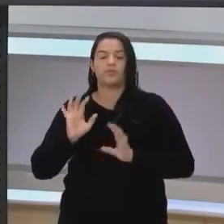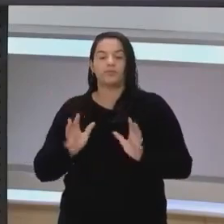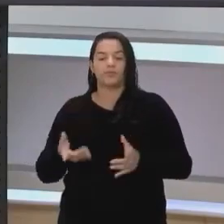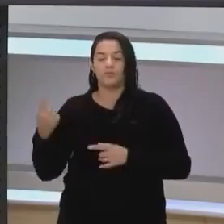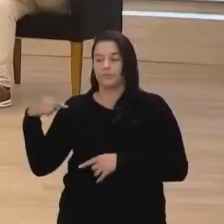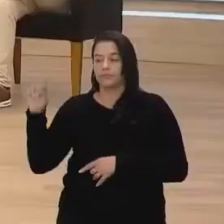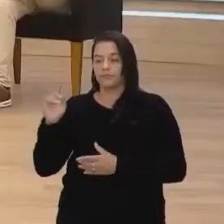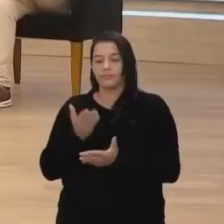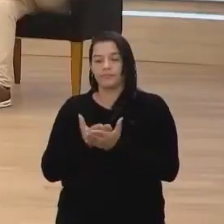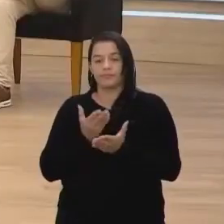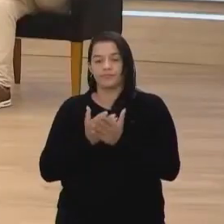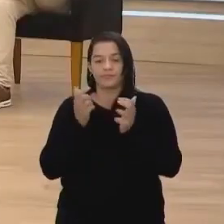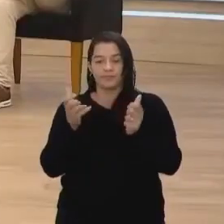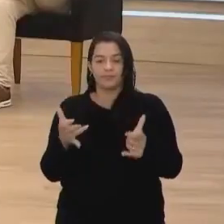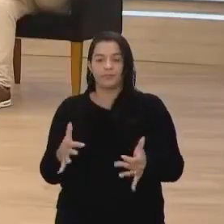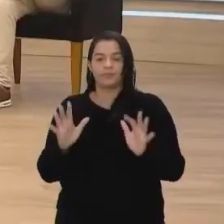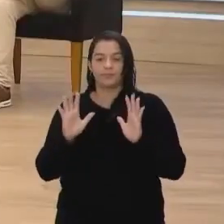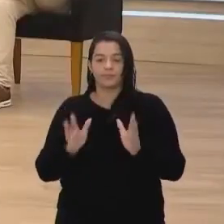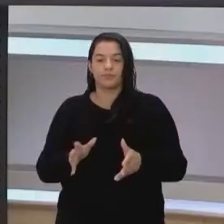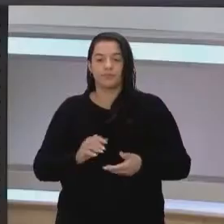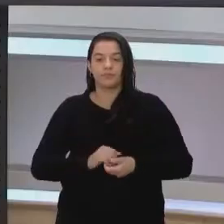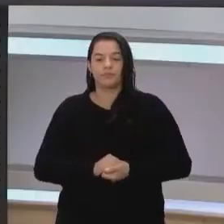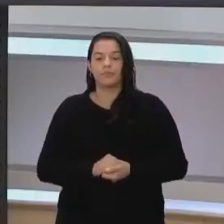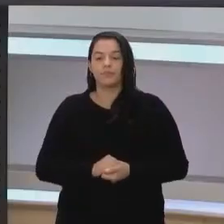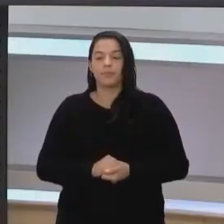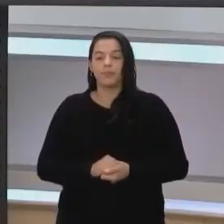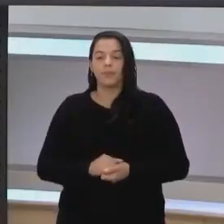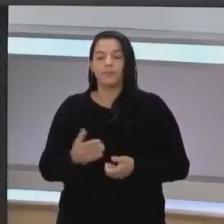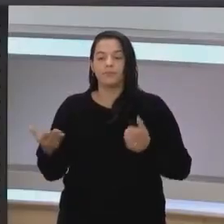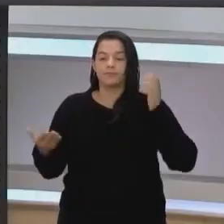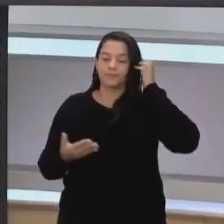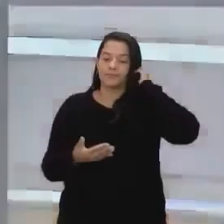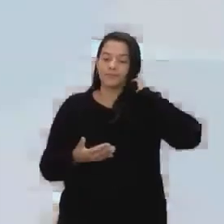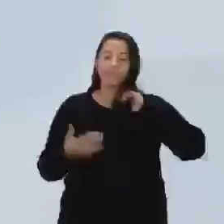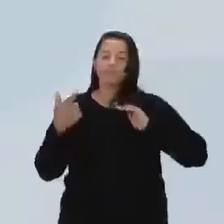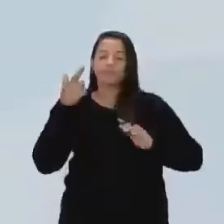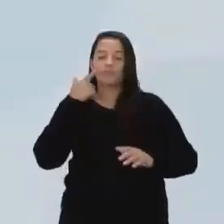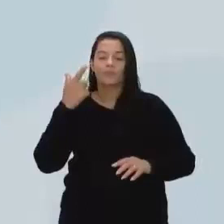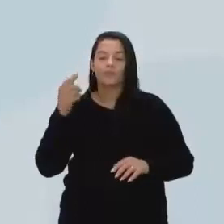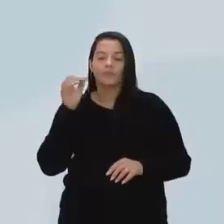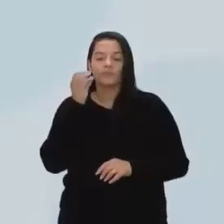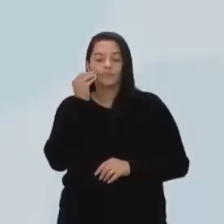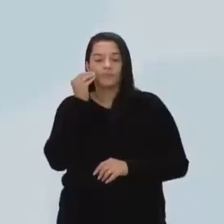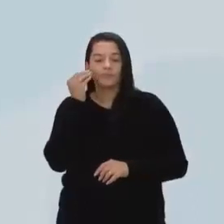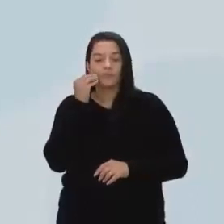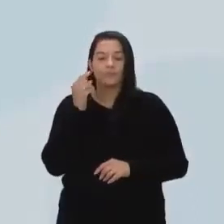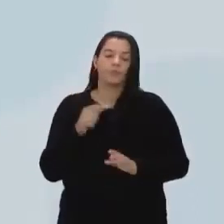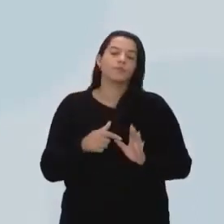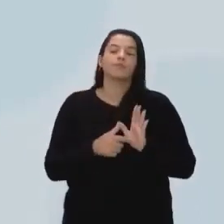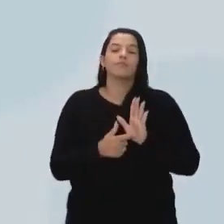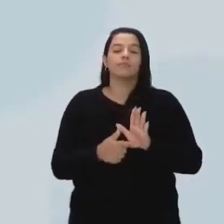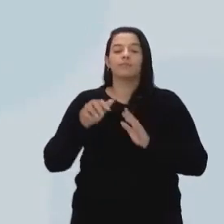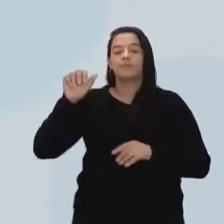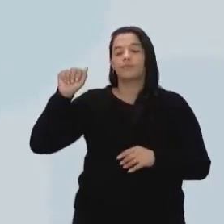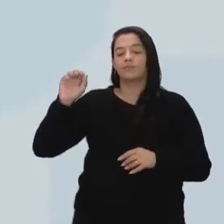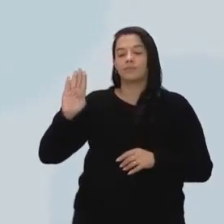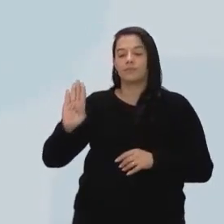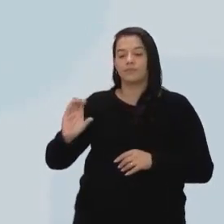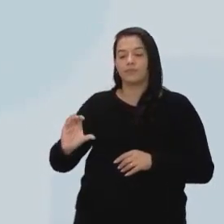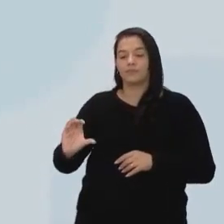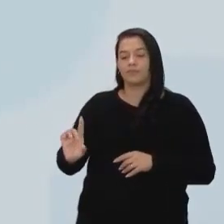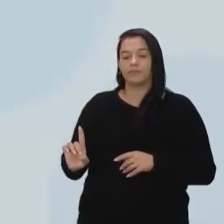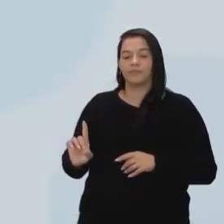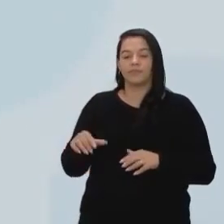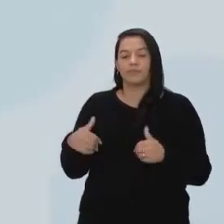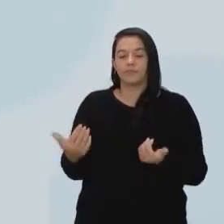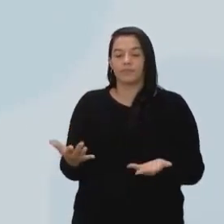Tá? Bom, e aí vamos tentar identificar aqui a alternativa que corresponde à resolução desse